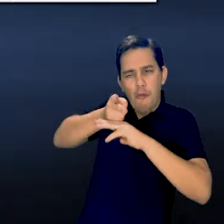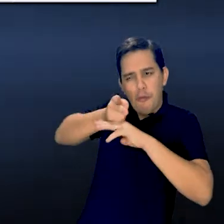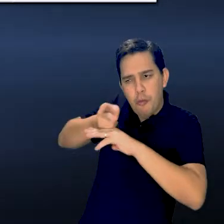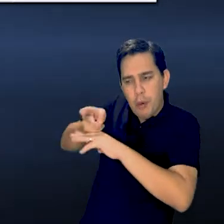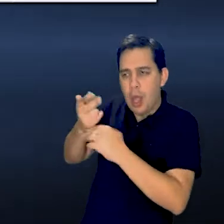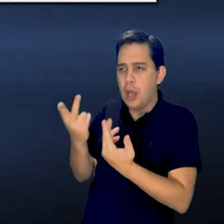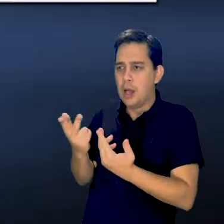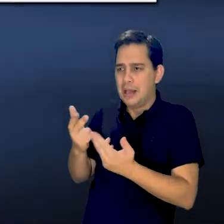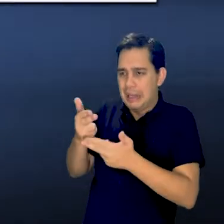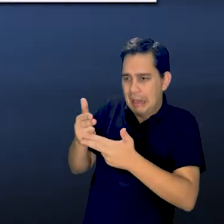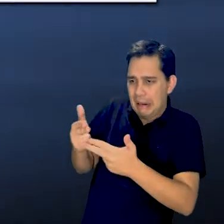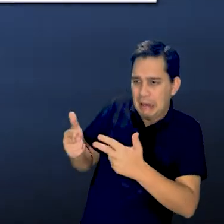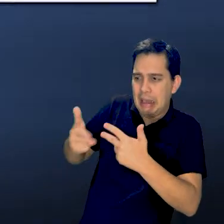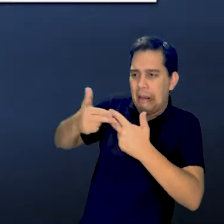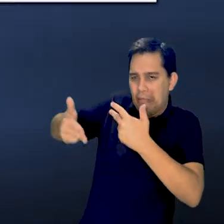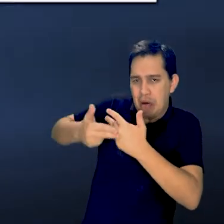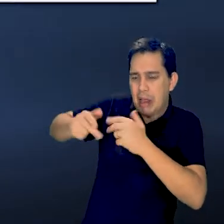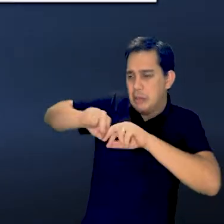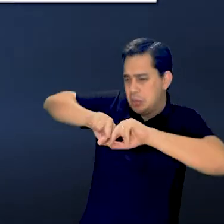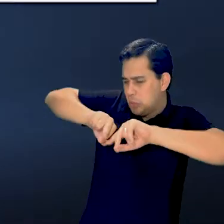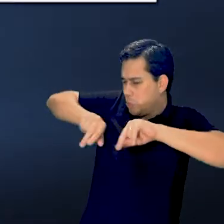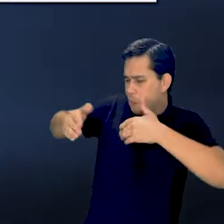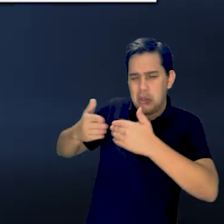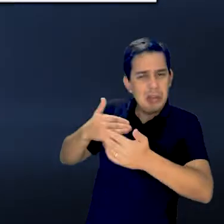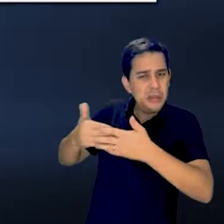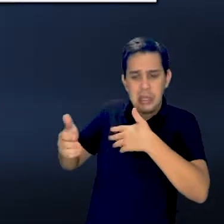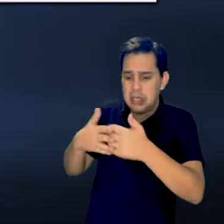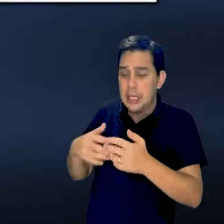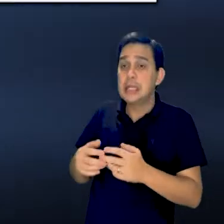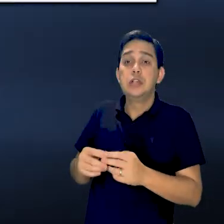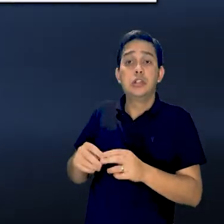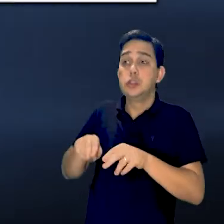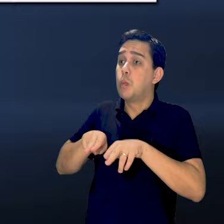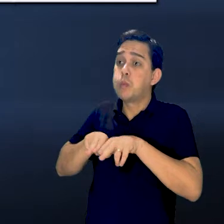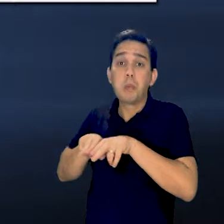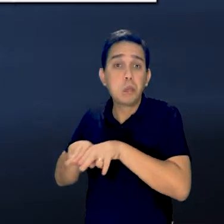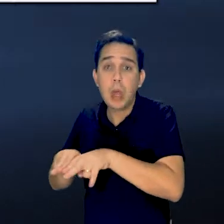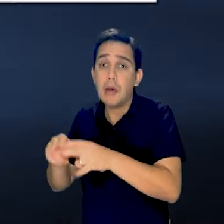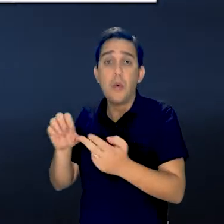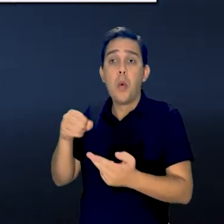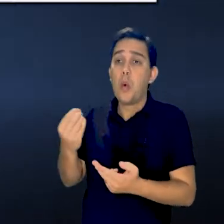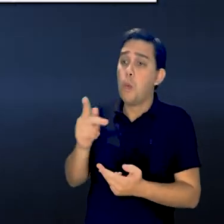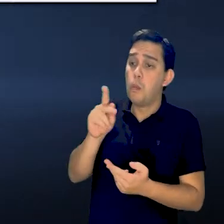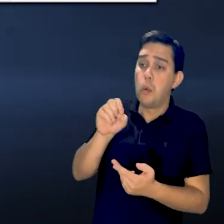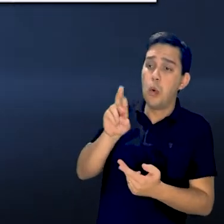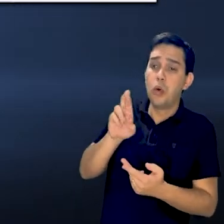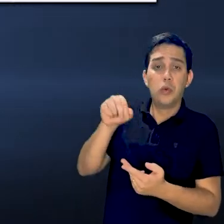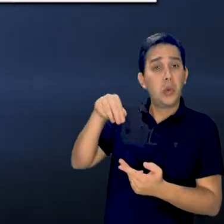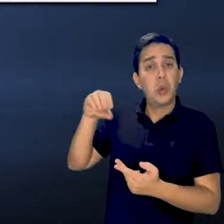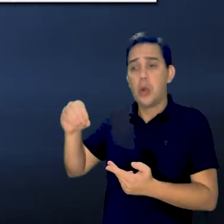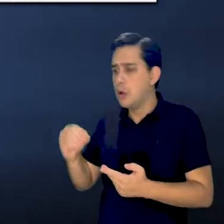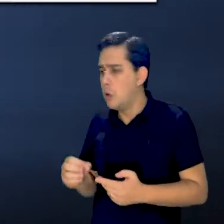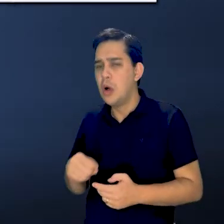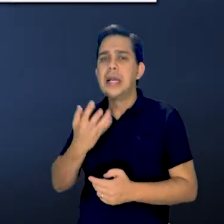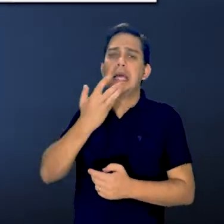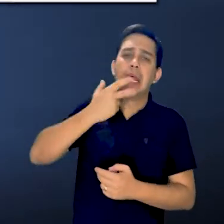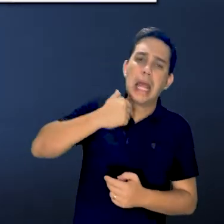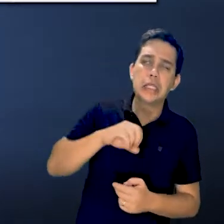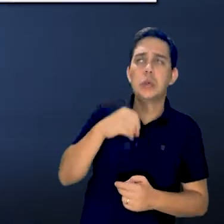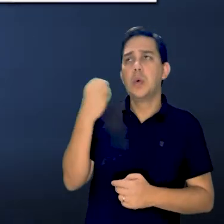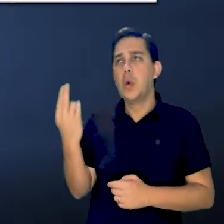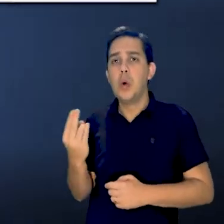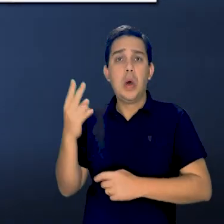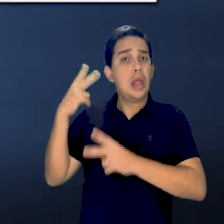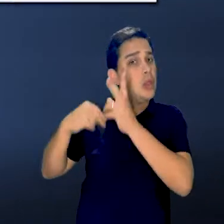ou registrar, por qualquer meio, cena de sexo explícito ou pornográfico com criança ou